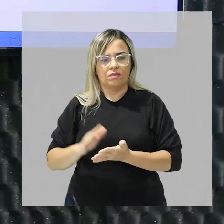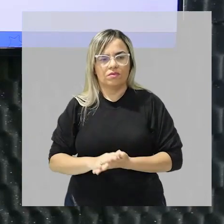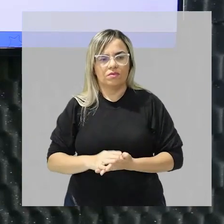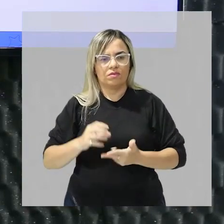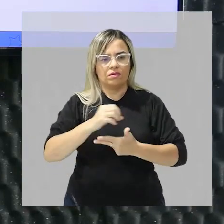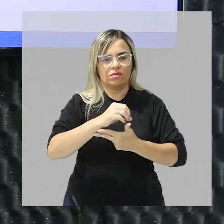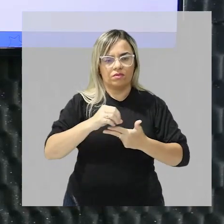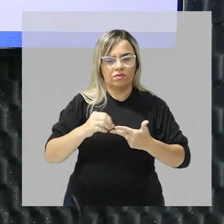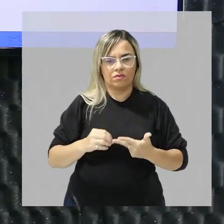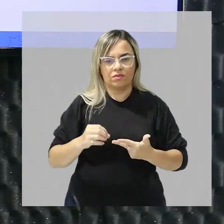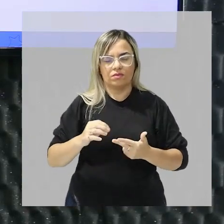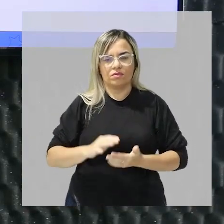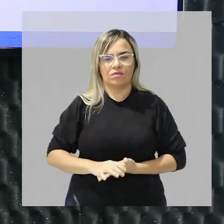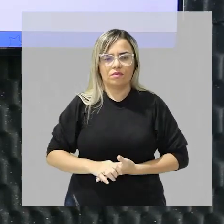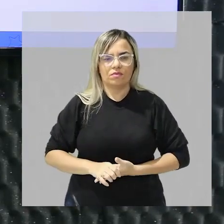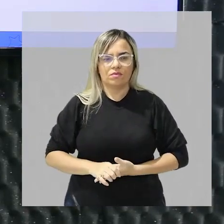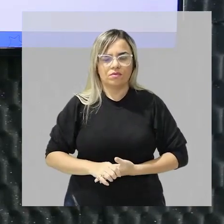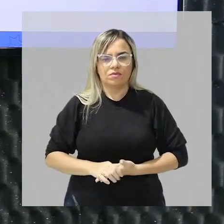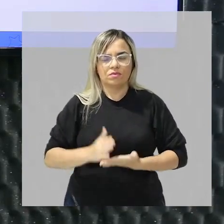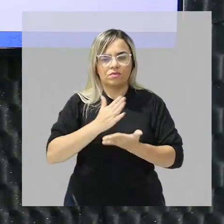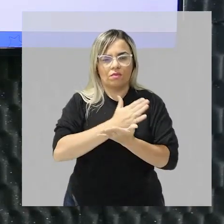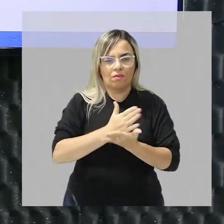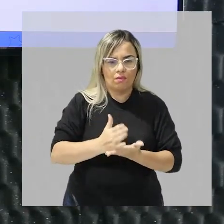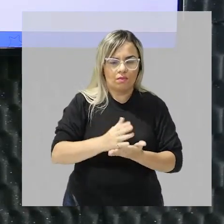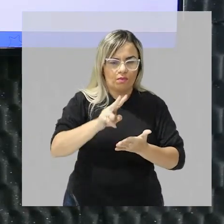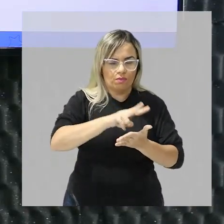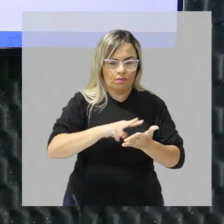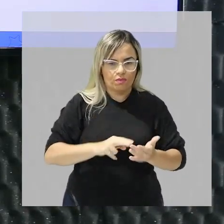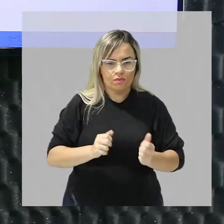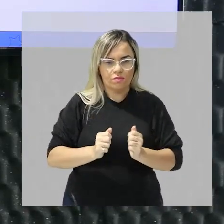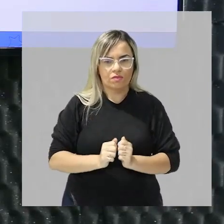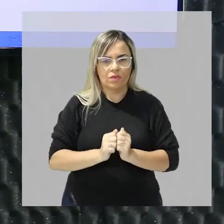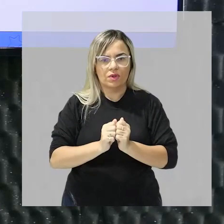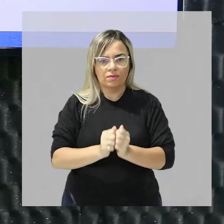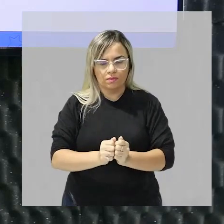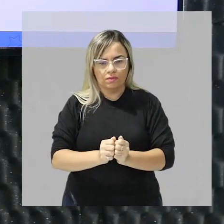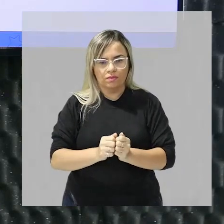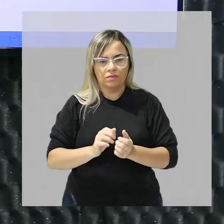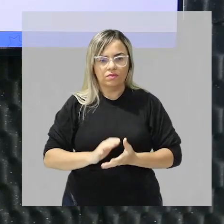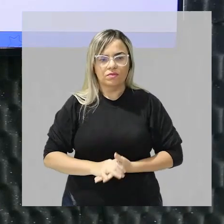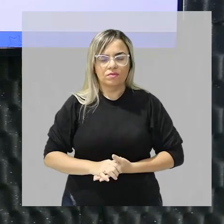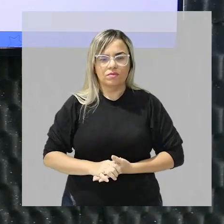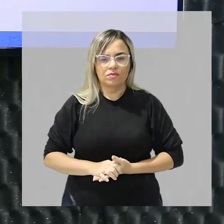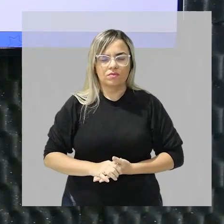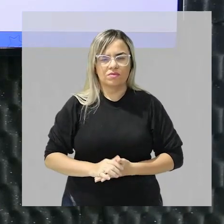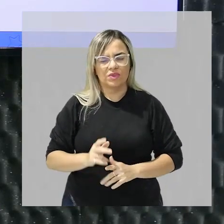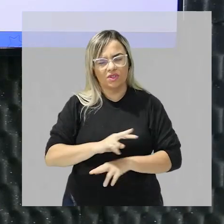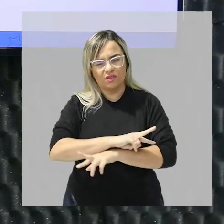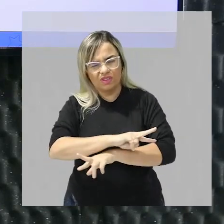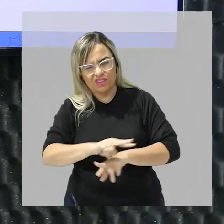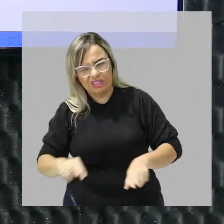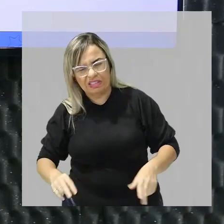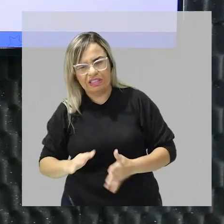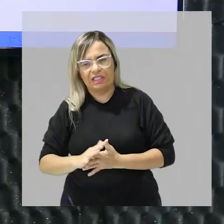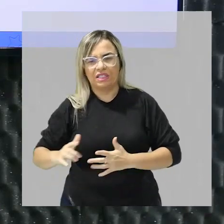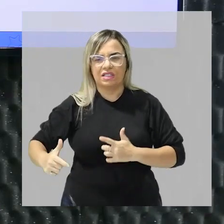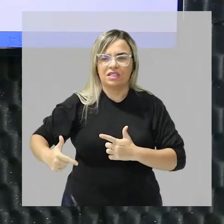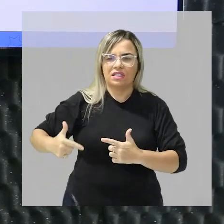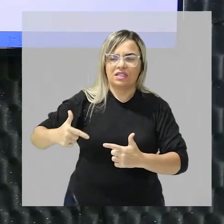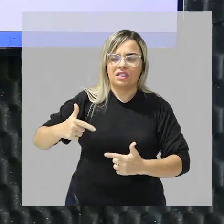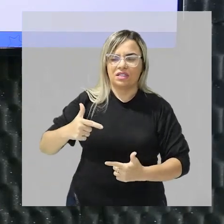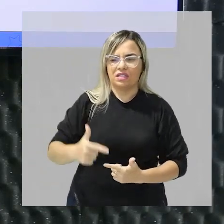Enem. E aí a gente começa lendo a questão e na questão tem o seguinte: entre as muitas